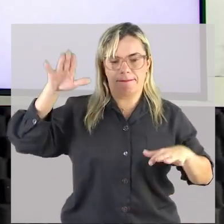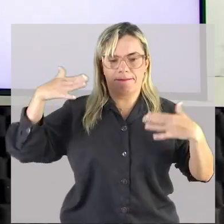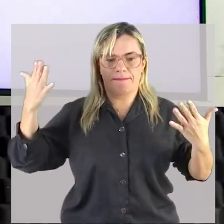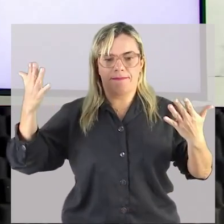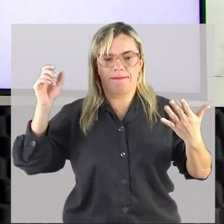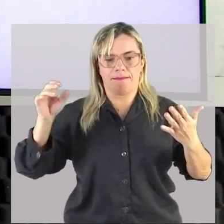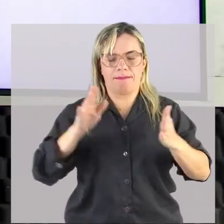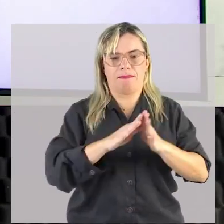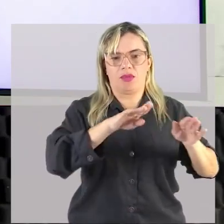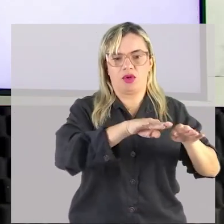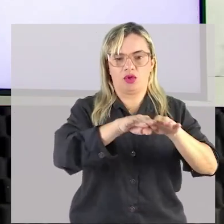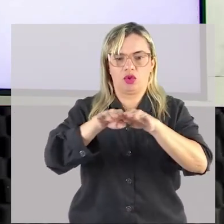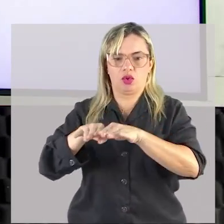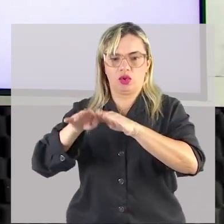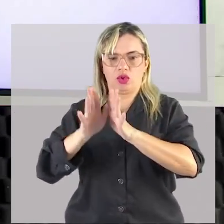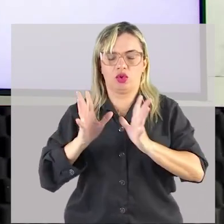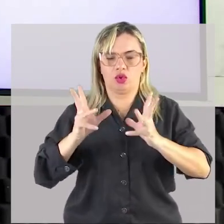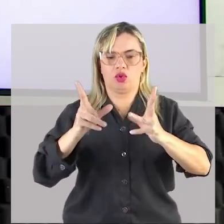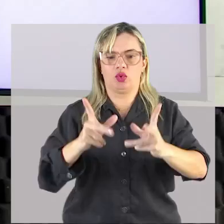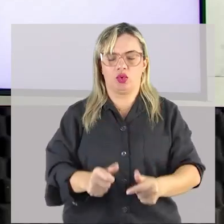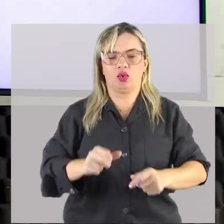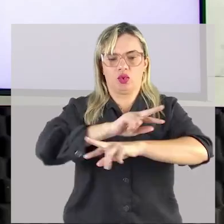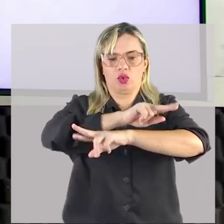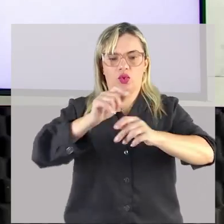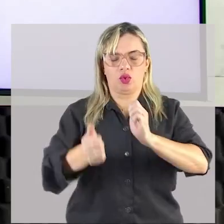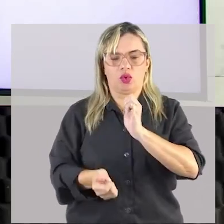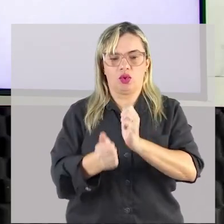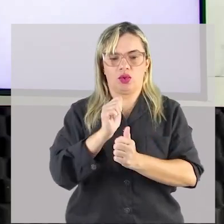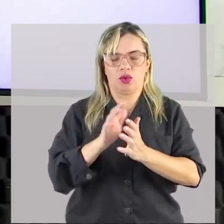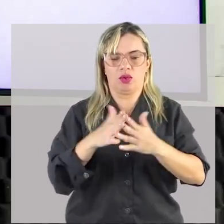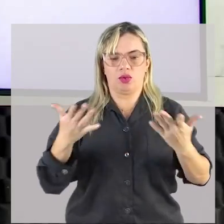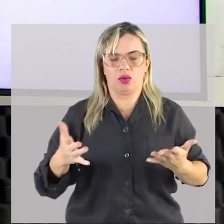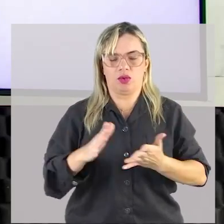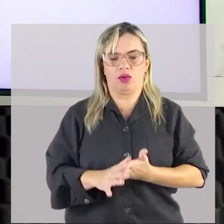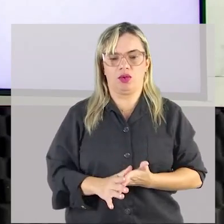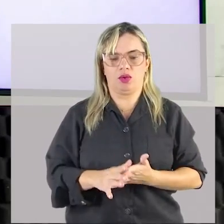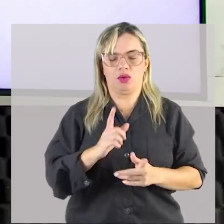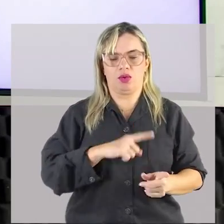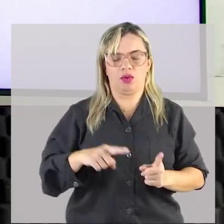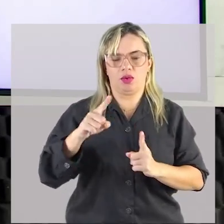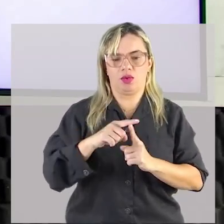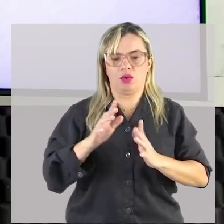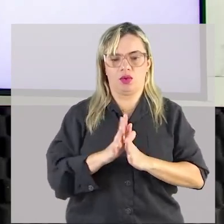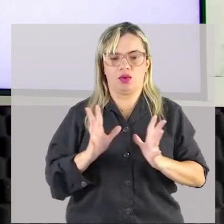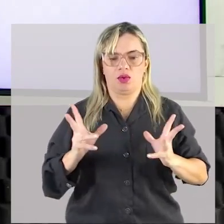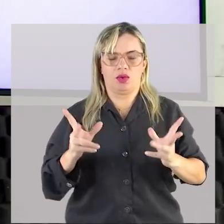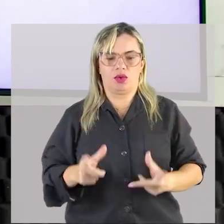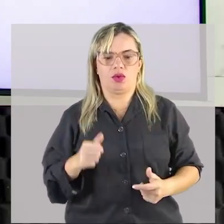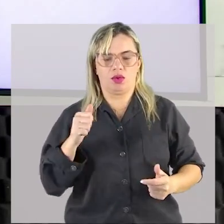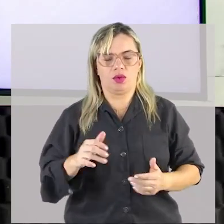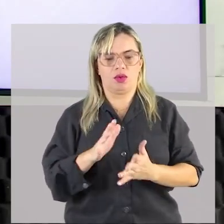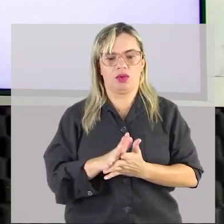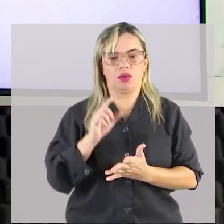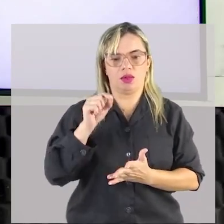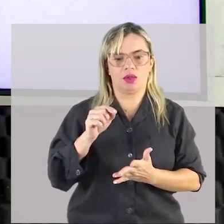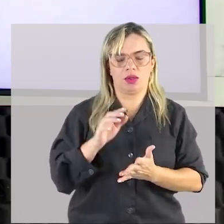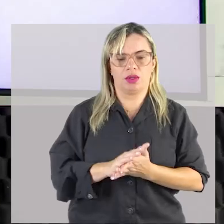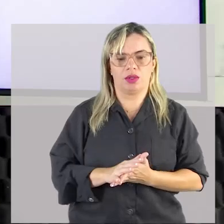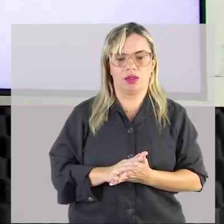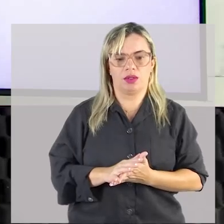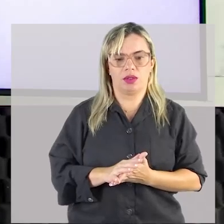de padronizar as pessoas para todos os esportes, né? Um tipo padrão que serviria a todos os